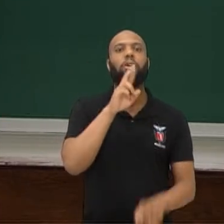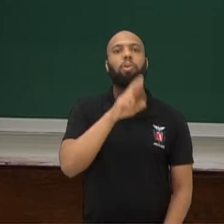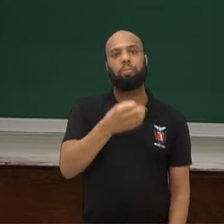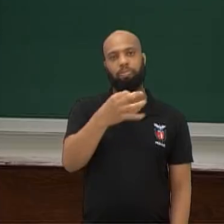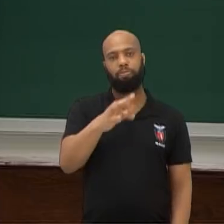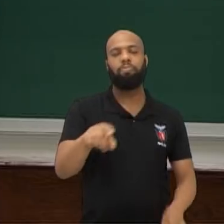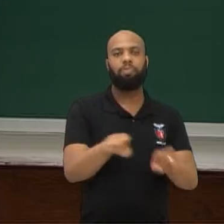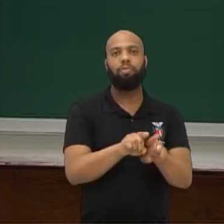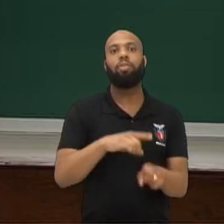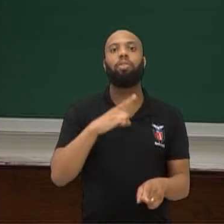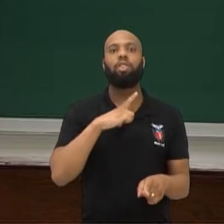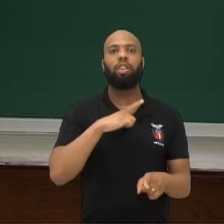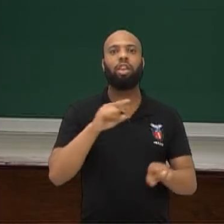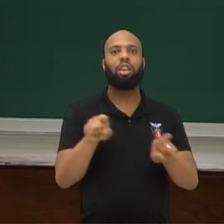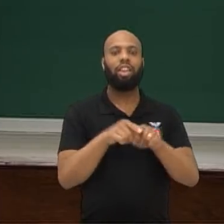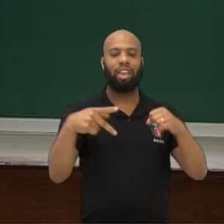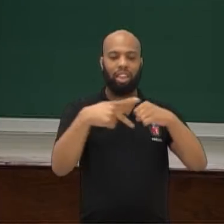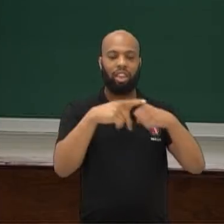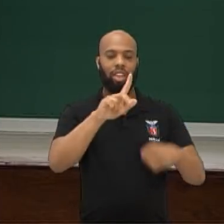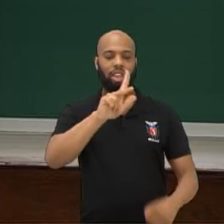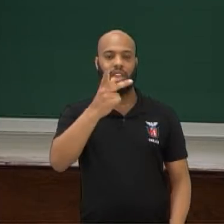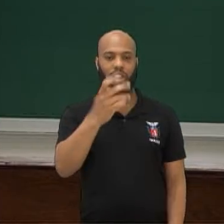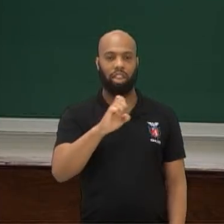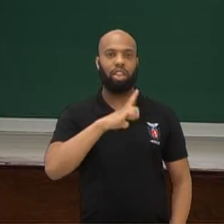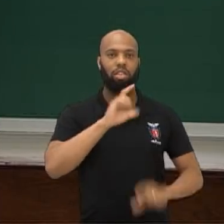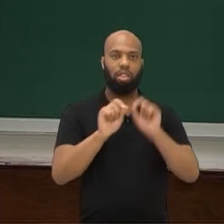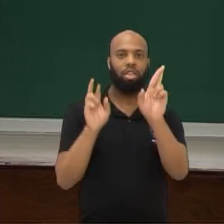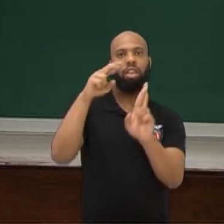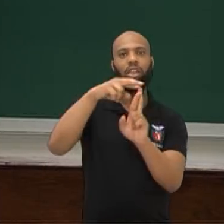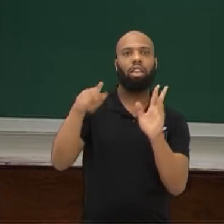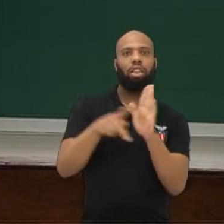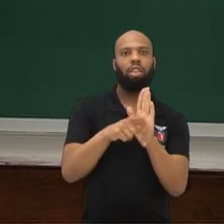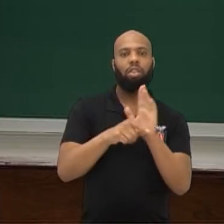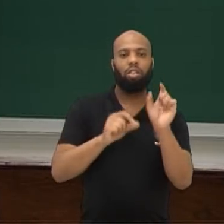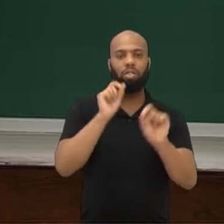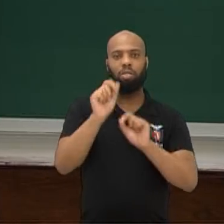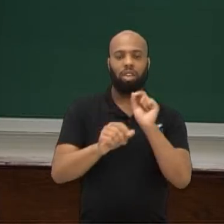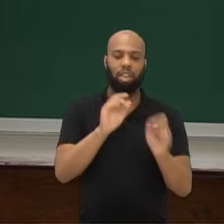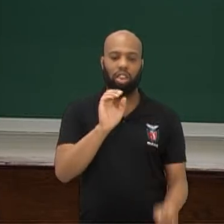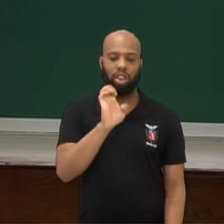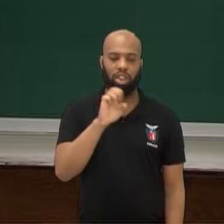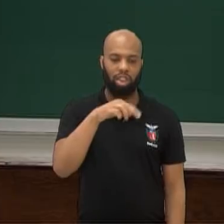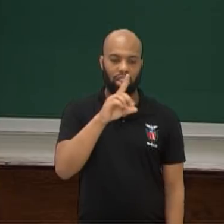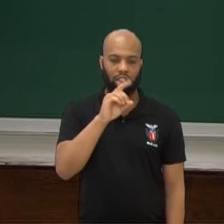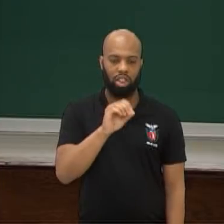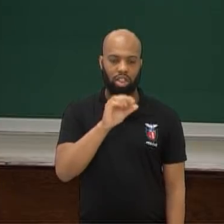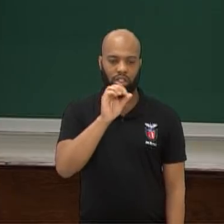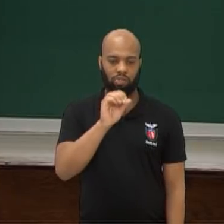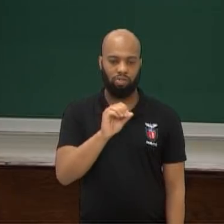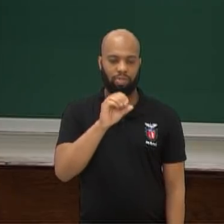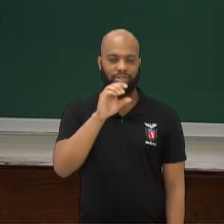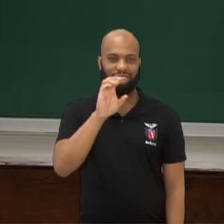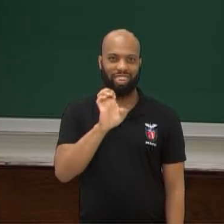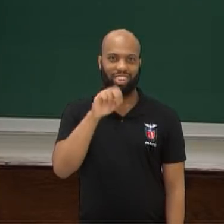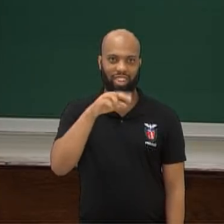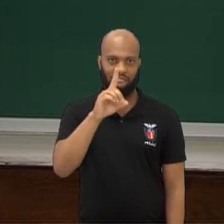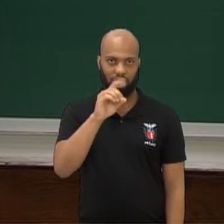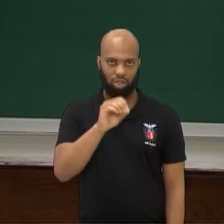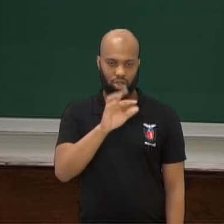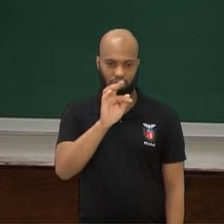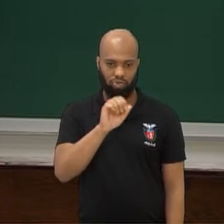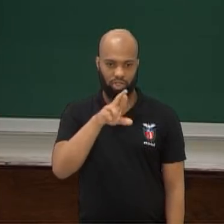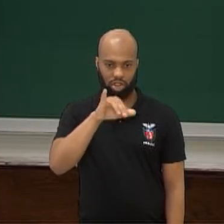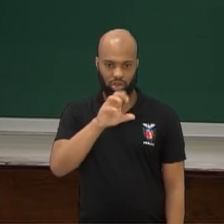acertar, né? A gente tem aqui nesse pronome lhe uma referência endofórica. Lembra quando a gente aprendeu? Por que é endofórica? Porque